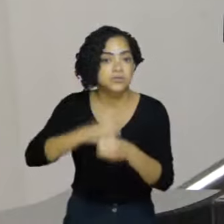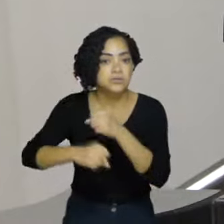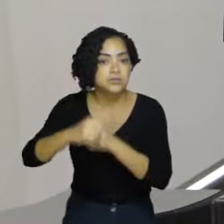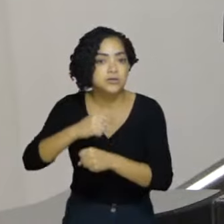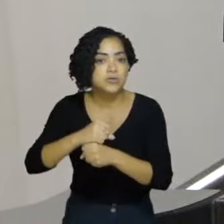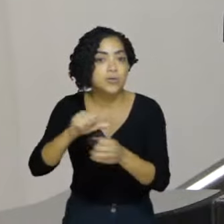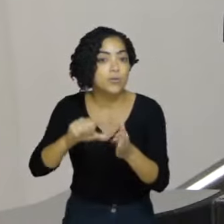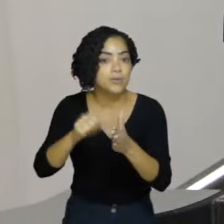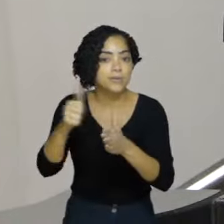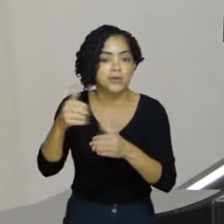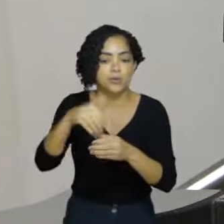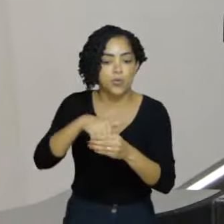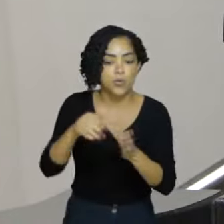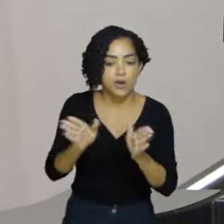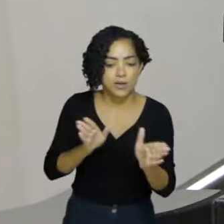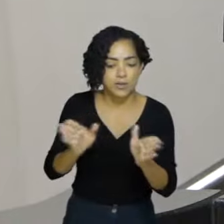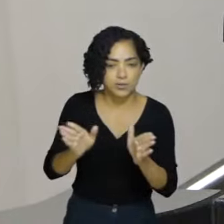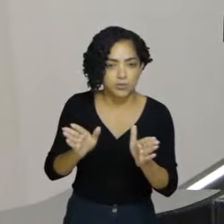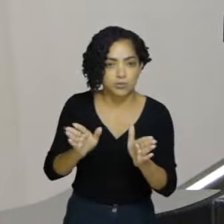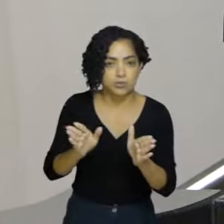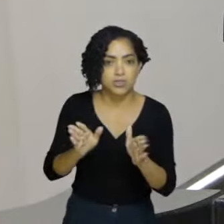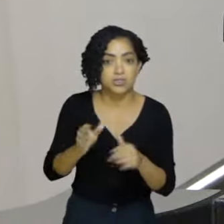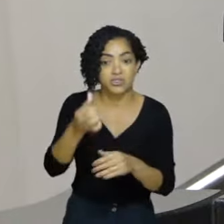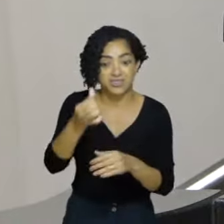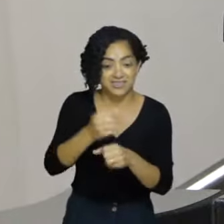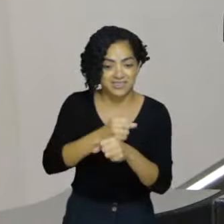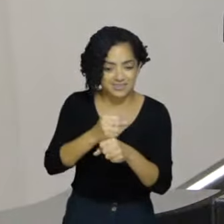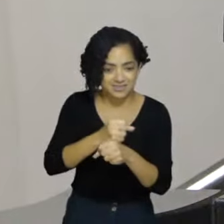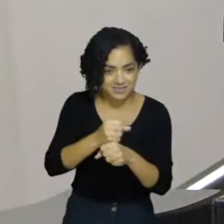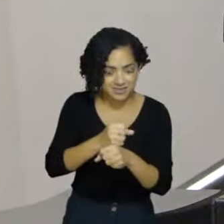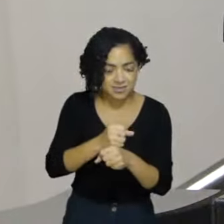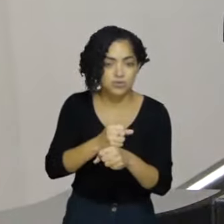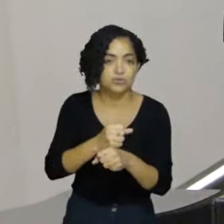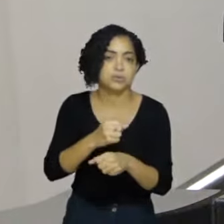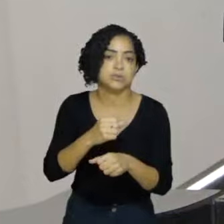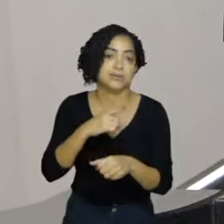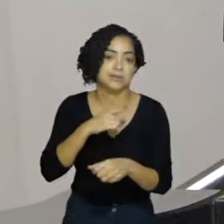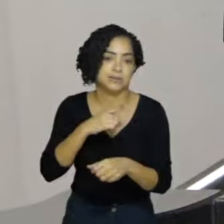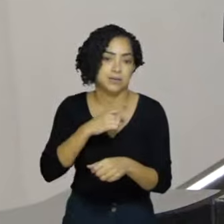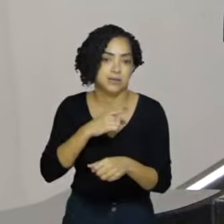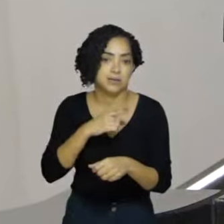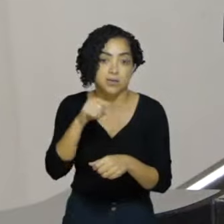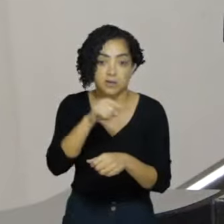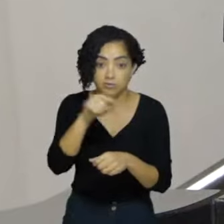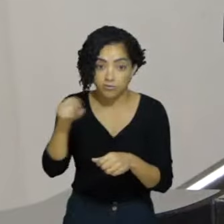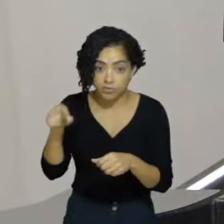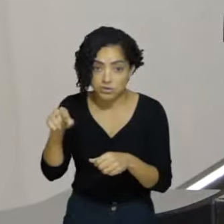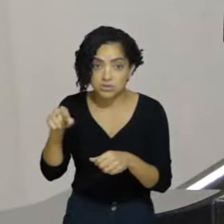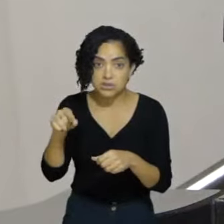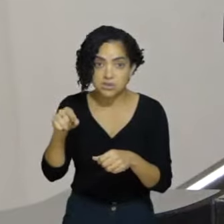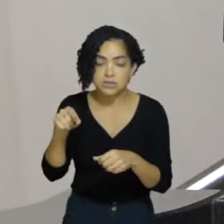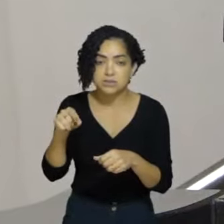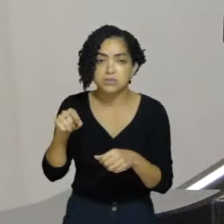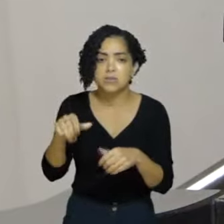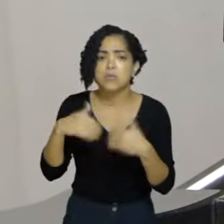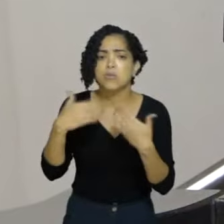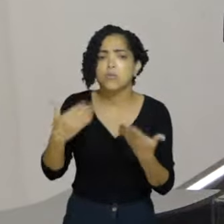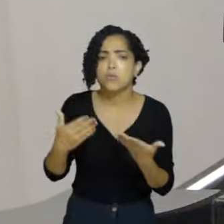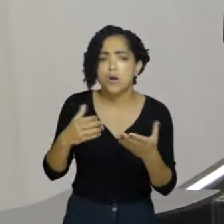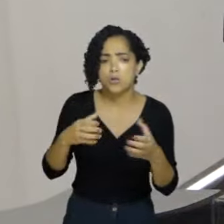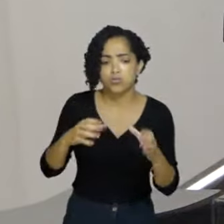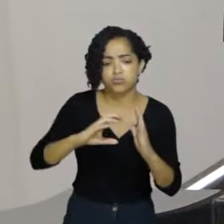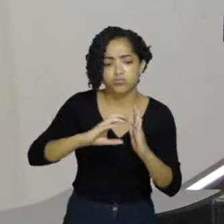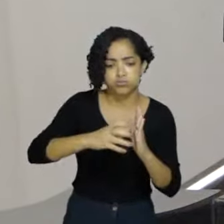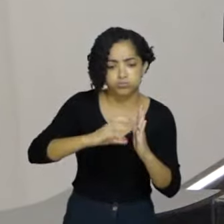ano de mandato. Já faz 6 anos que esse projeto está. E quem está em casa pode tentar acertar qual é o partido